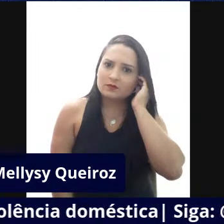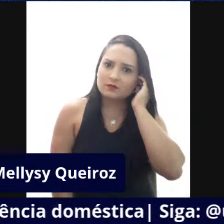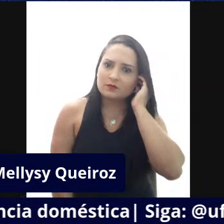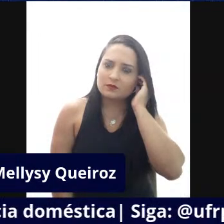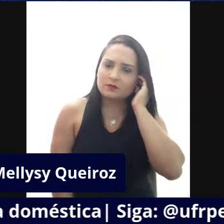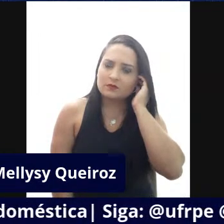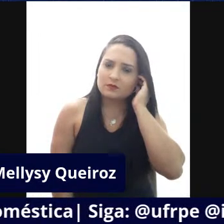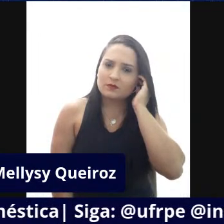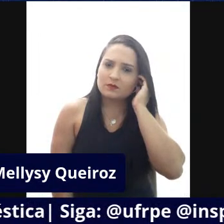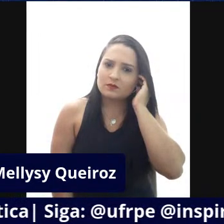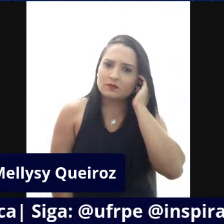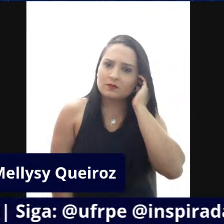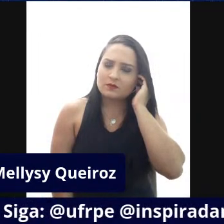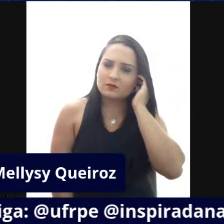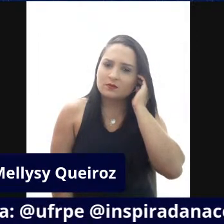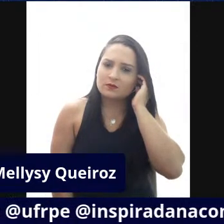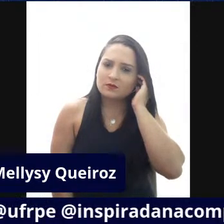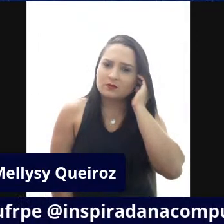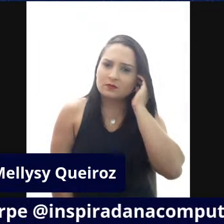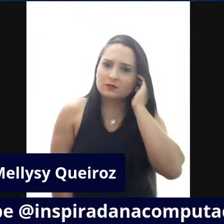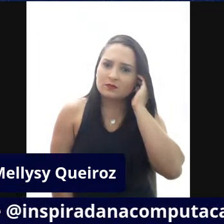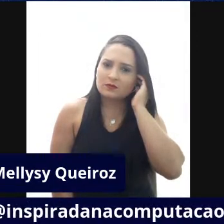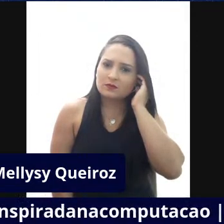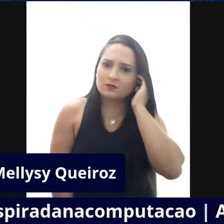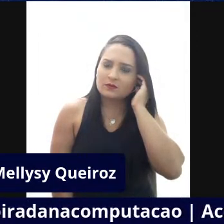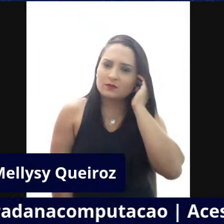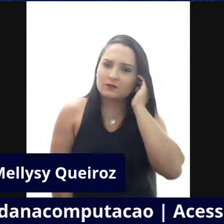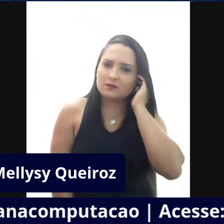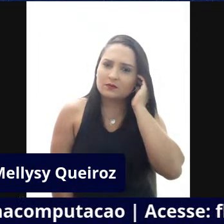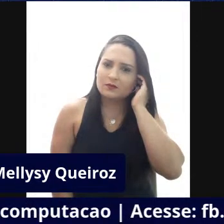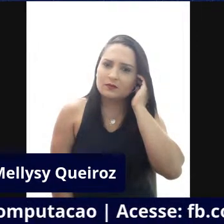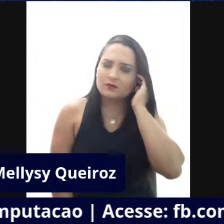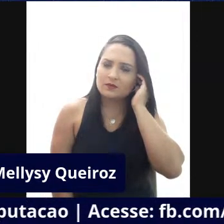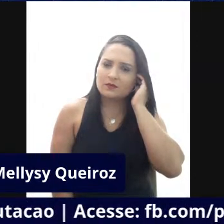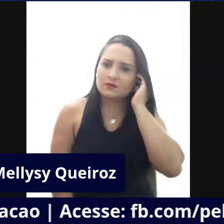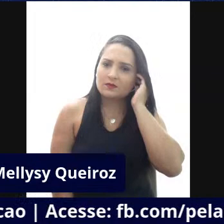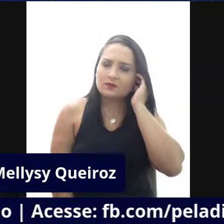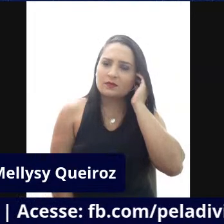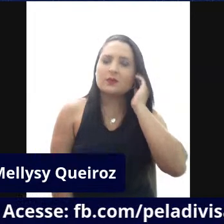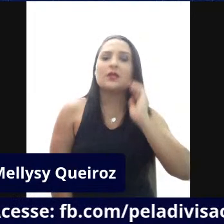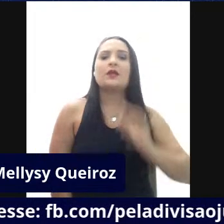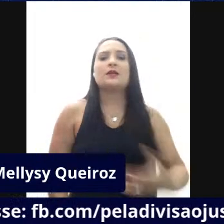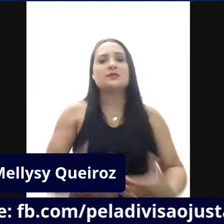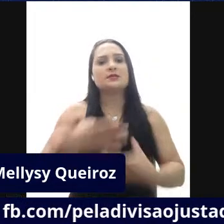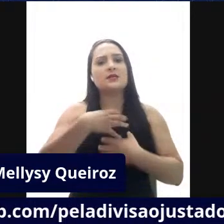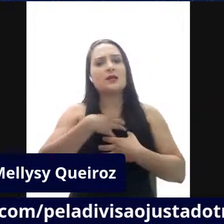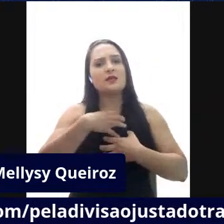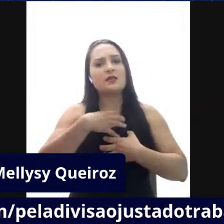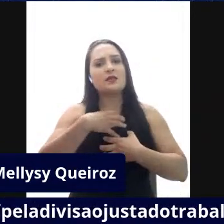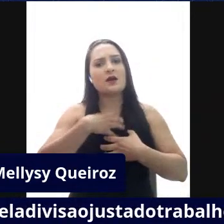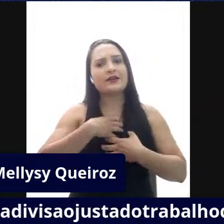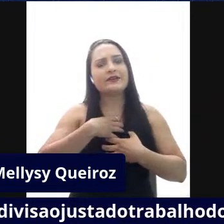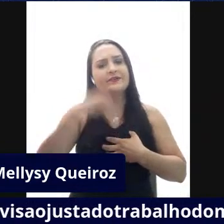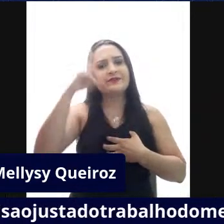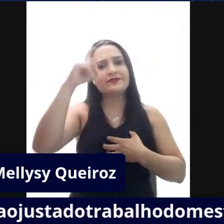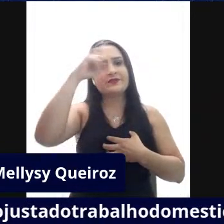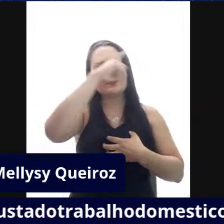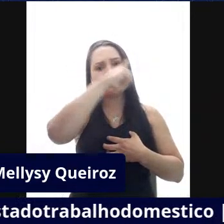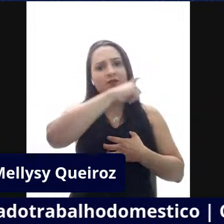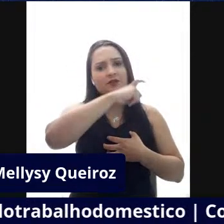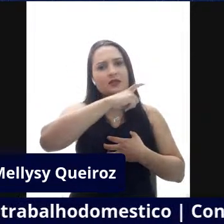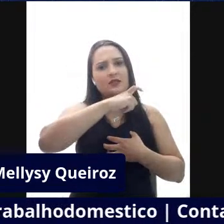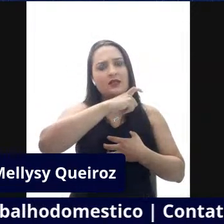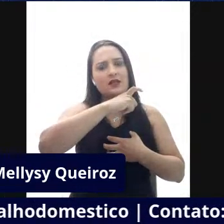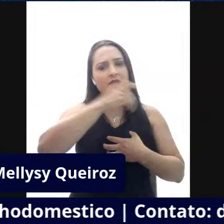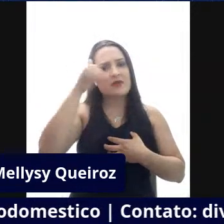esse padrão de masculinidades, teremos também dificuldade de enfrentar a violência. O que é trabalho de